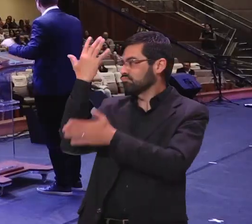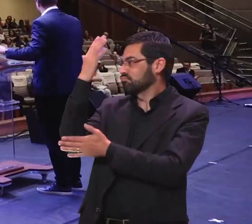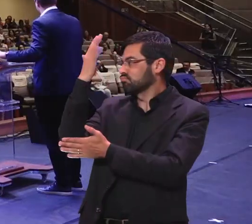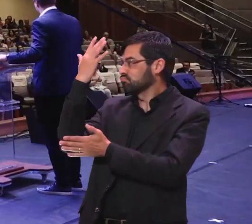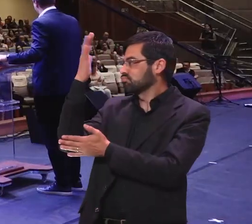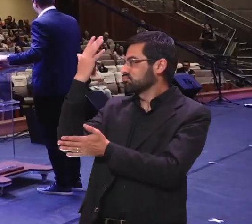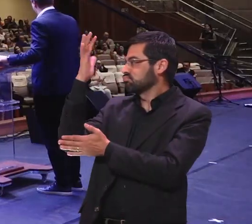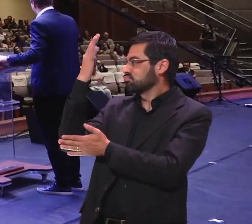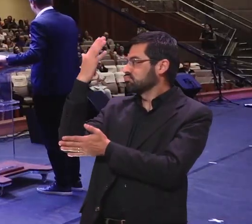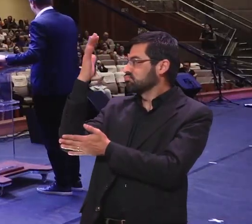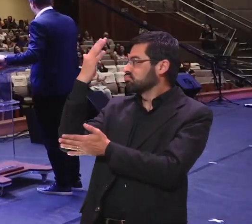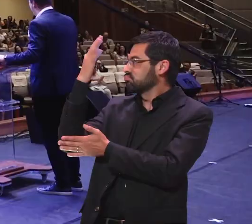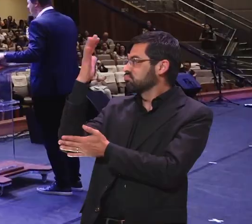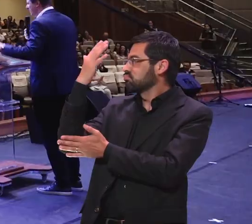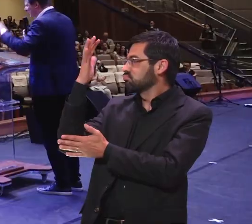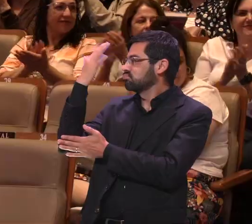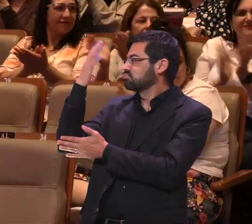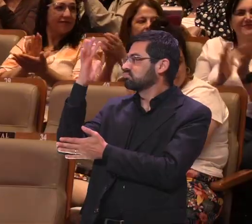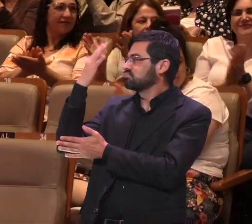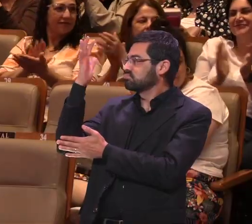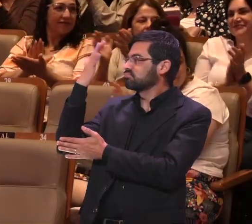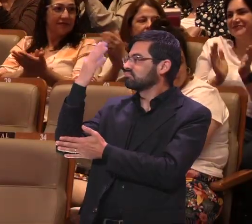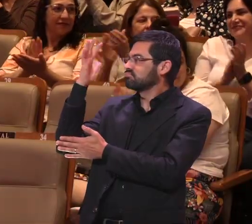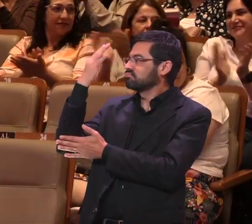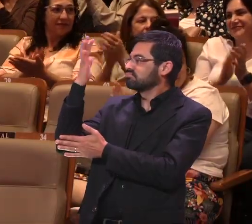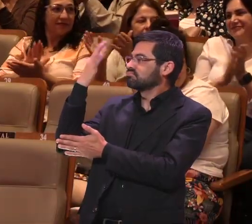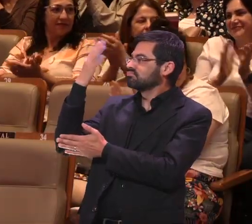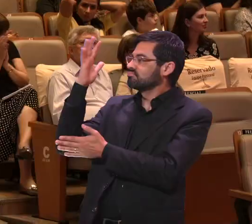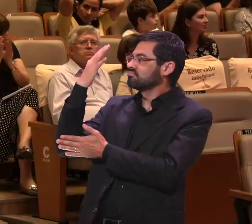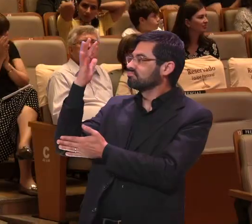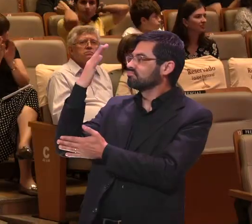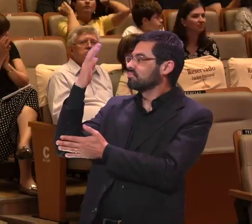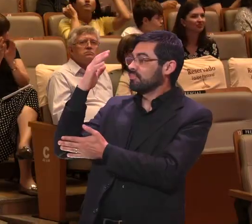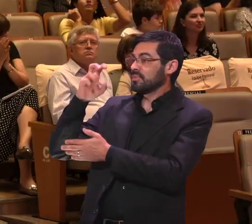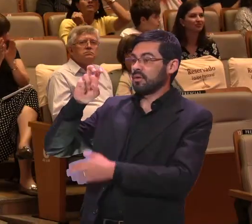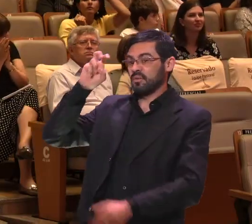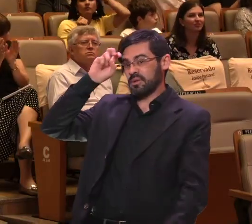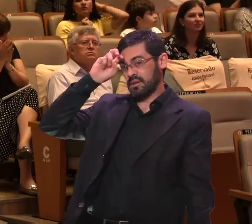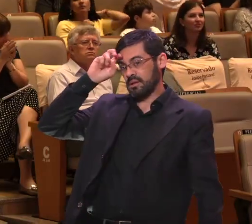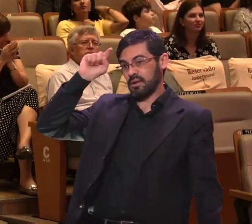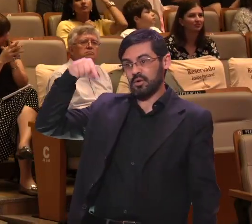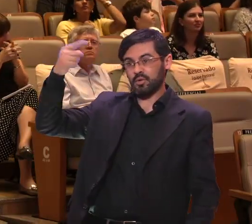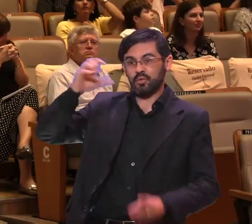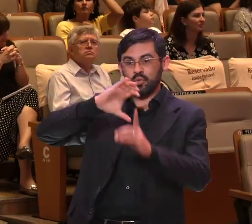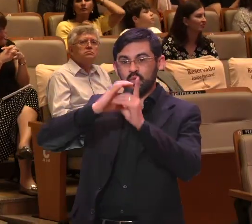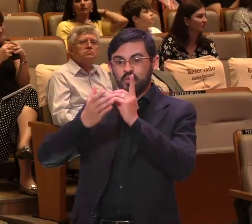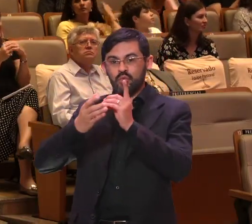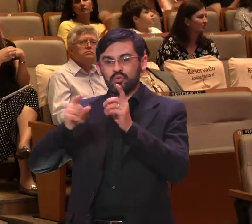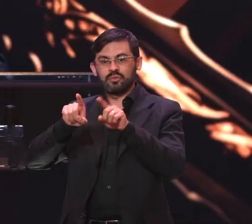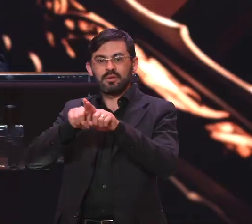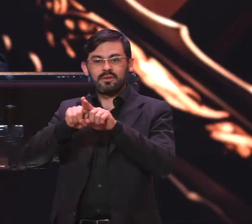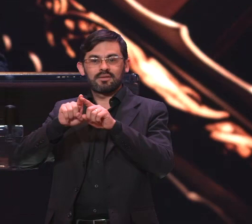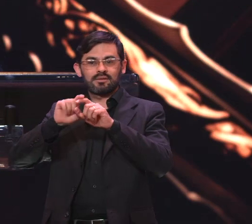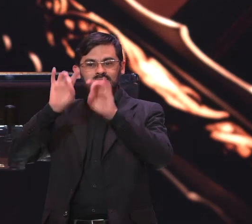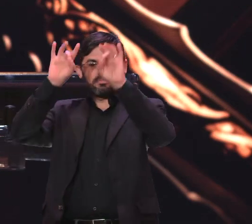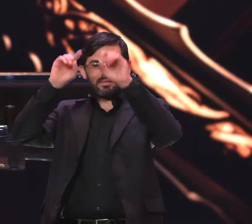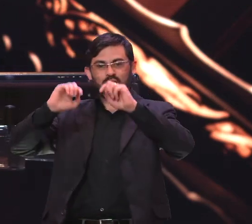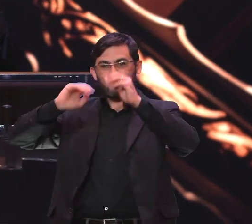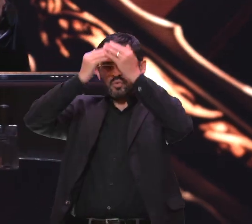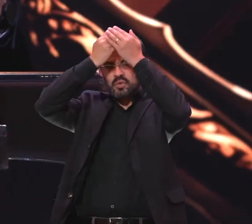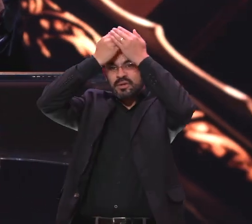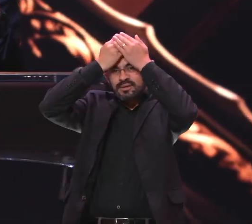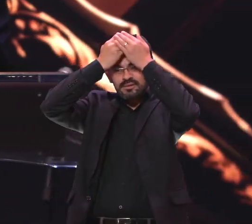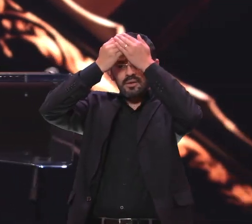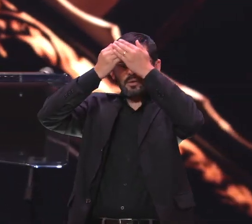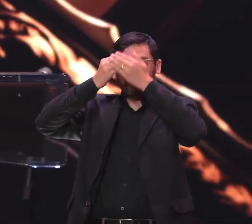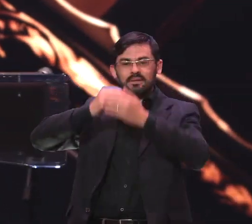aí foram aprovados com louvor. Quinta-feira é o culto aqui de consagração. A